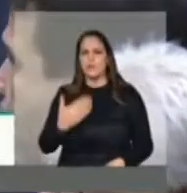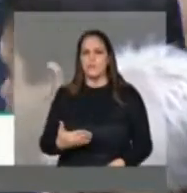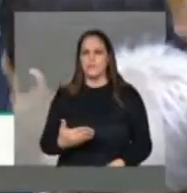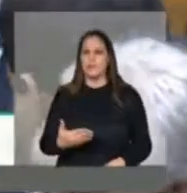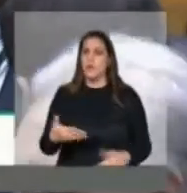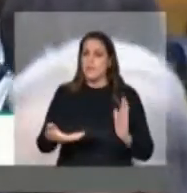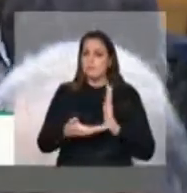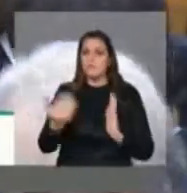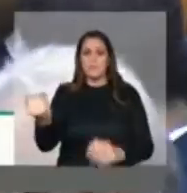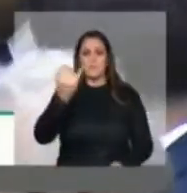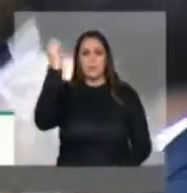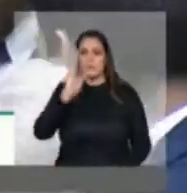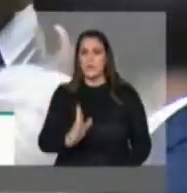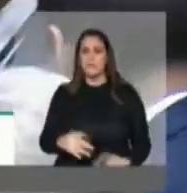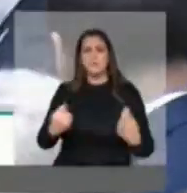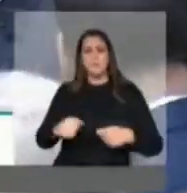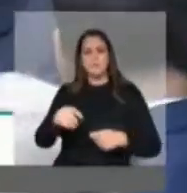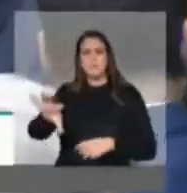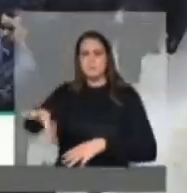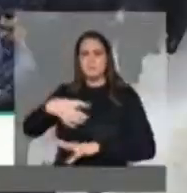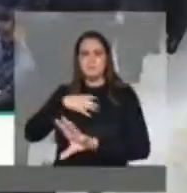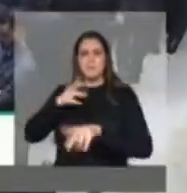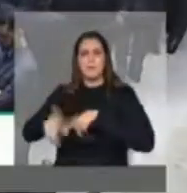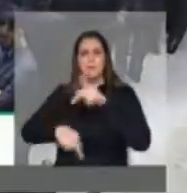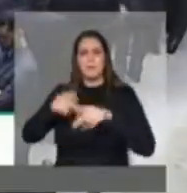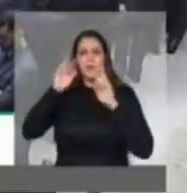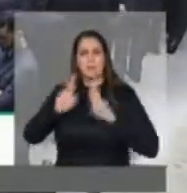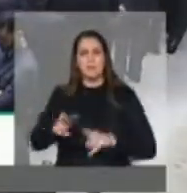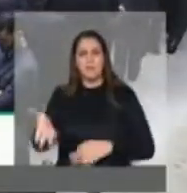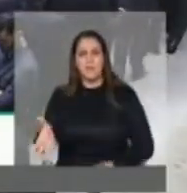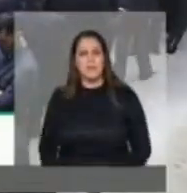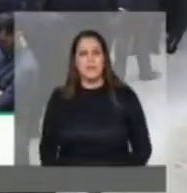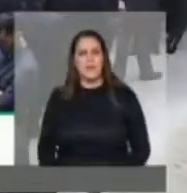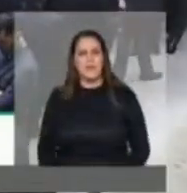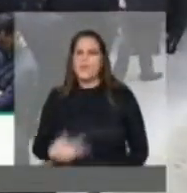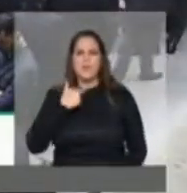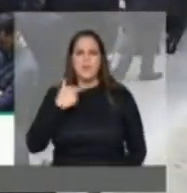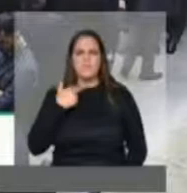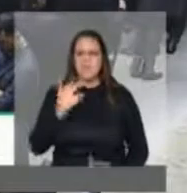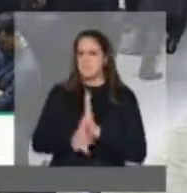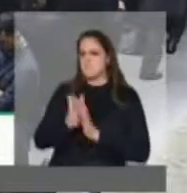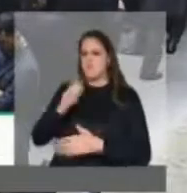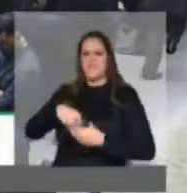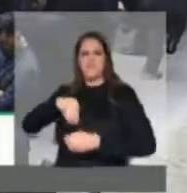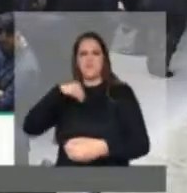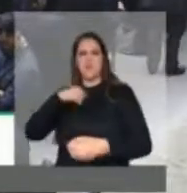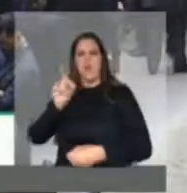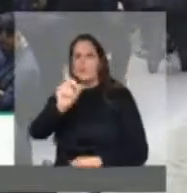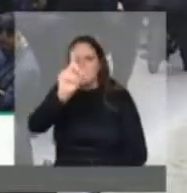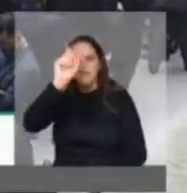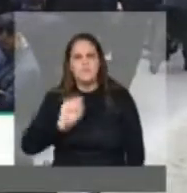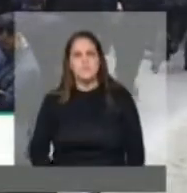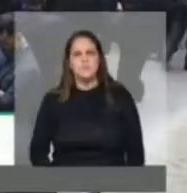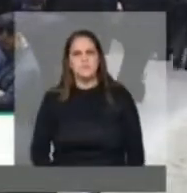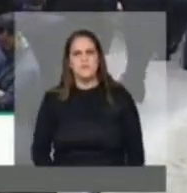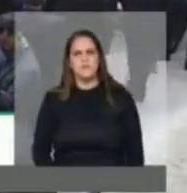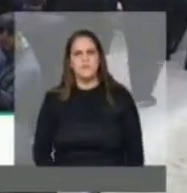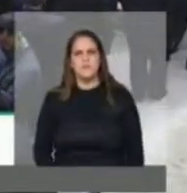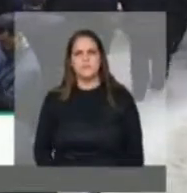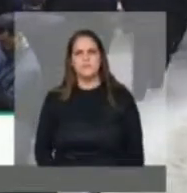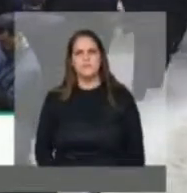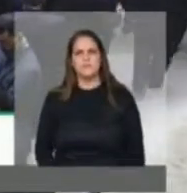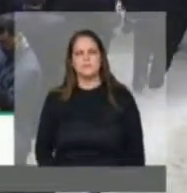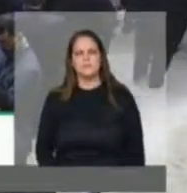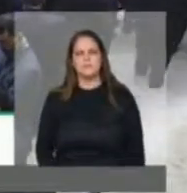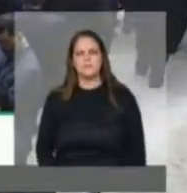quem quiser que Temer seja investigado vai votar não ao relatório. 10 ministros foram exonerados para